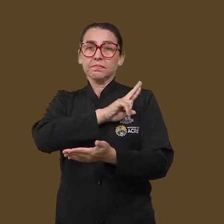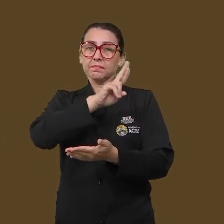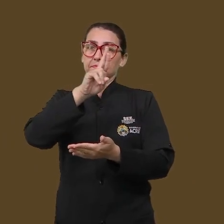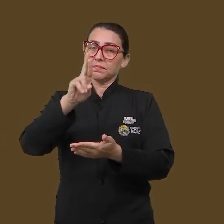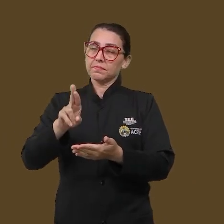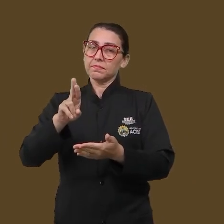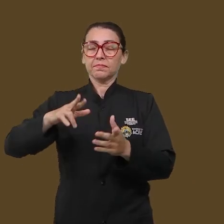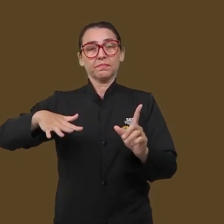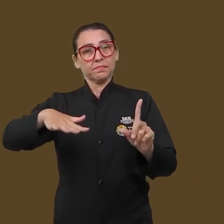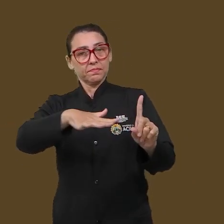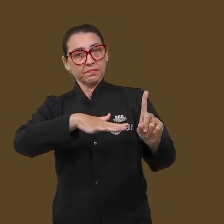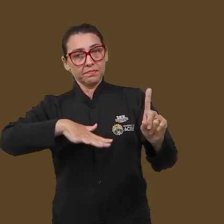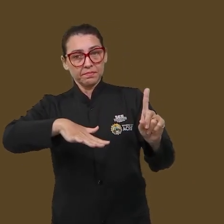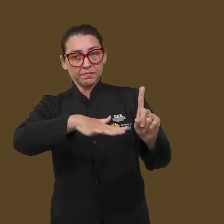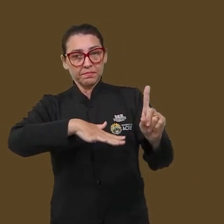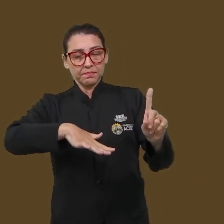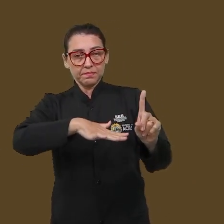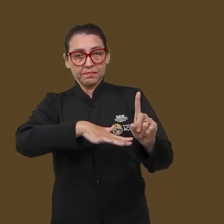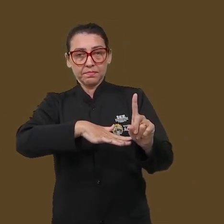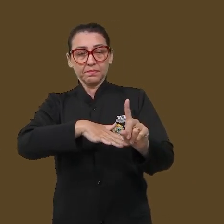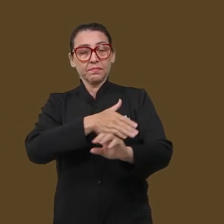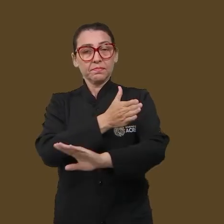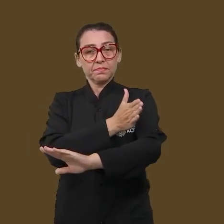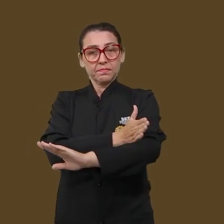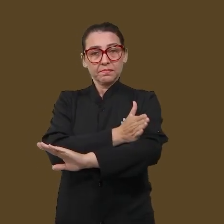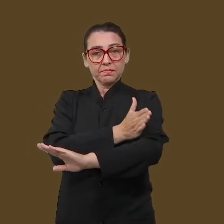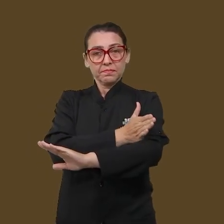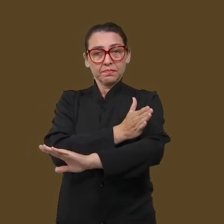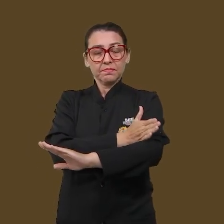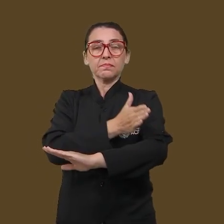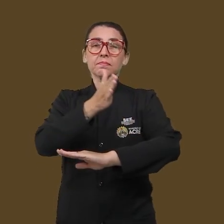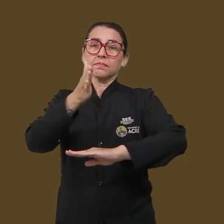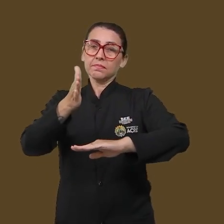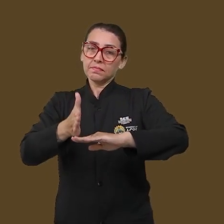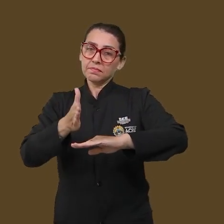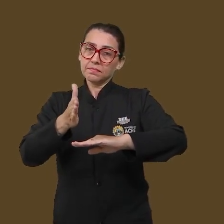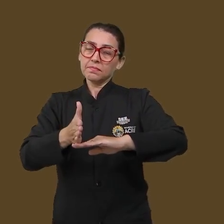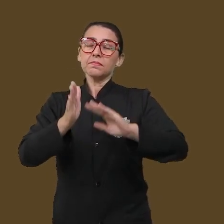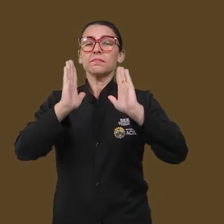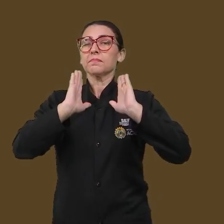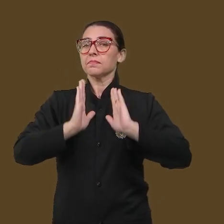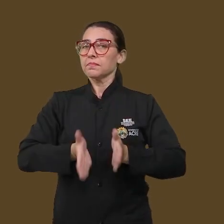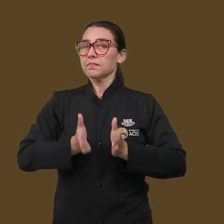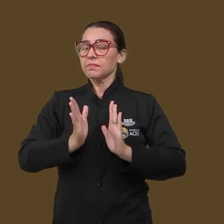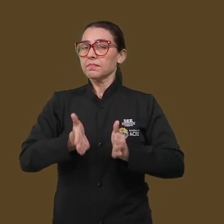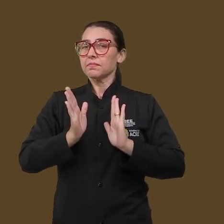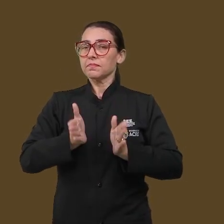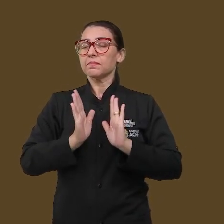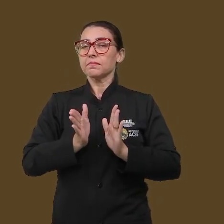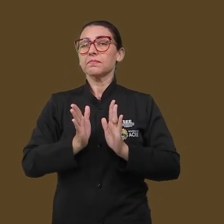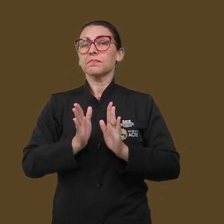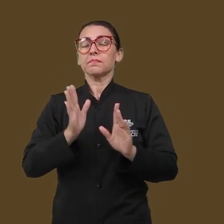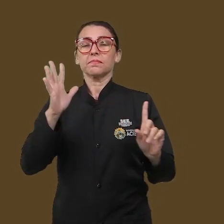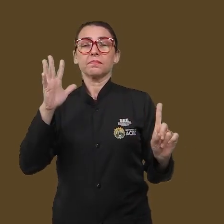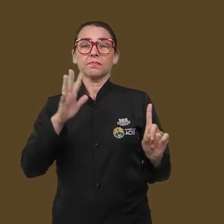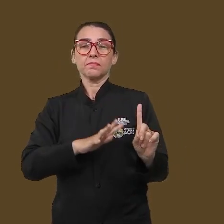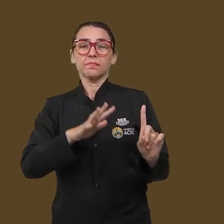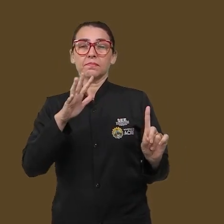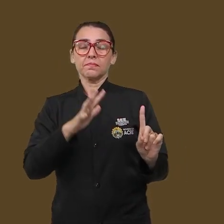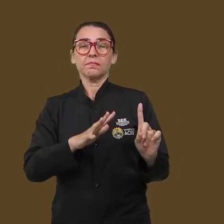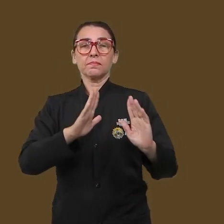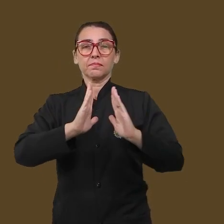religiosas, sociais. Na Idade Média e na Idade Moderna, já veio, além da influência